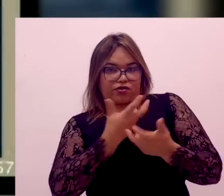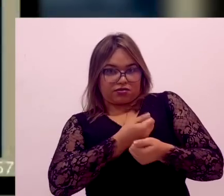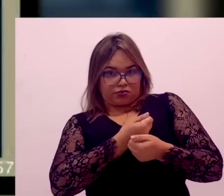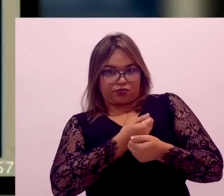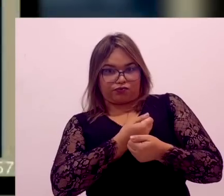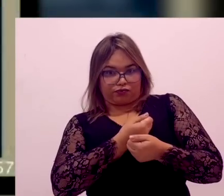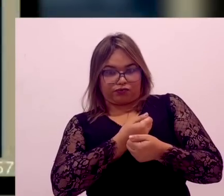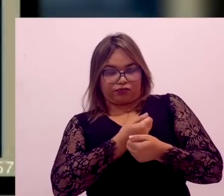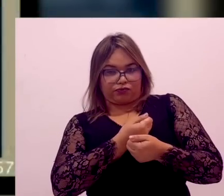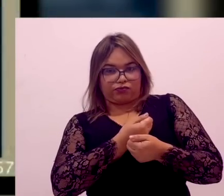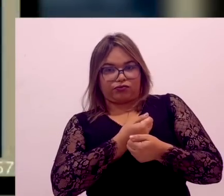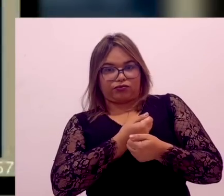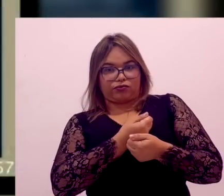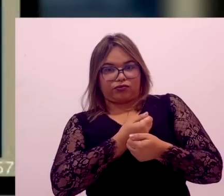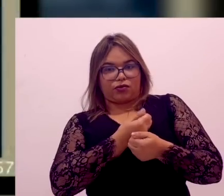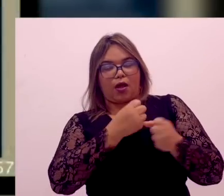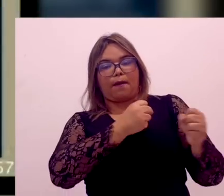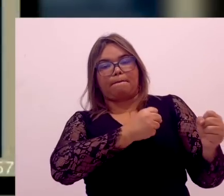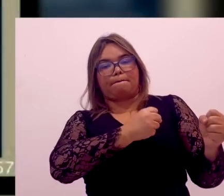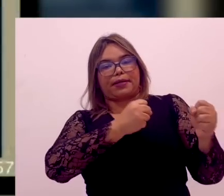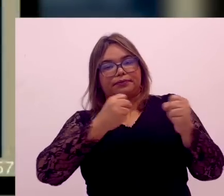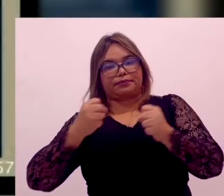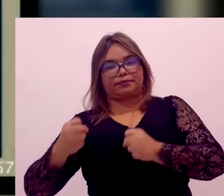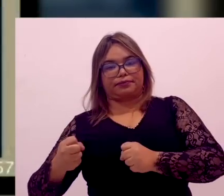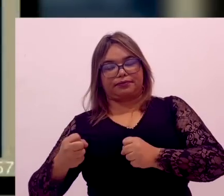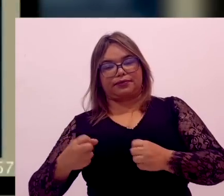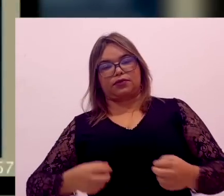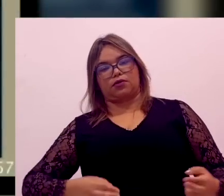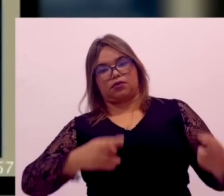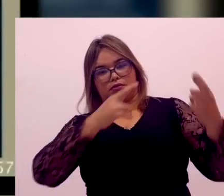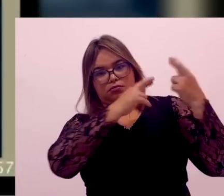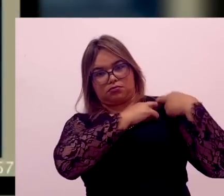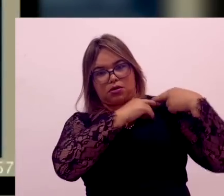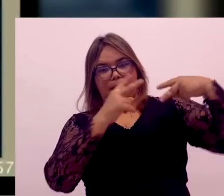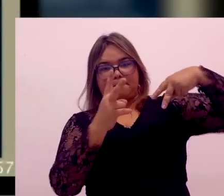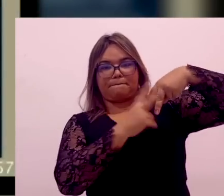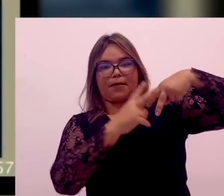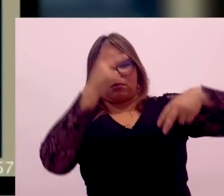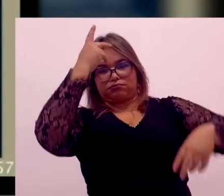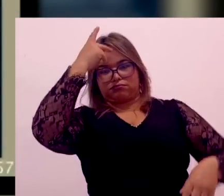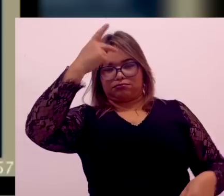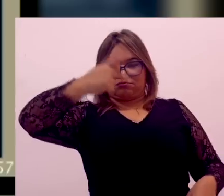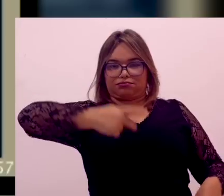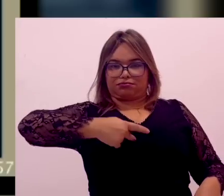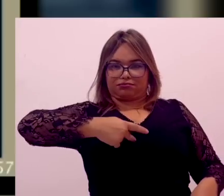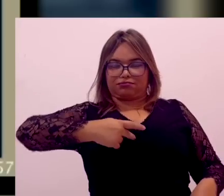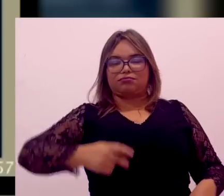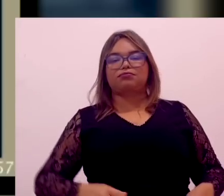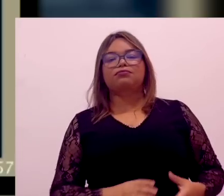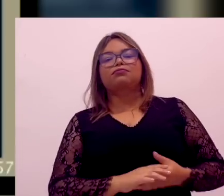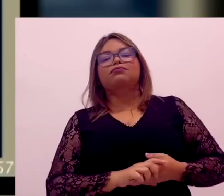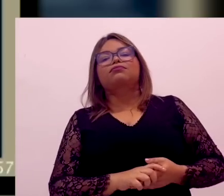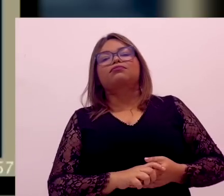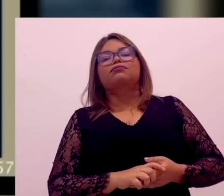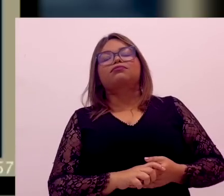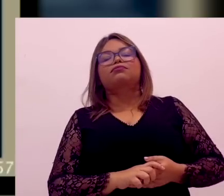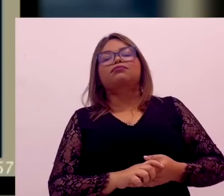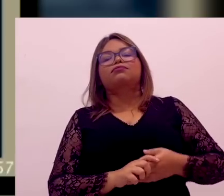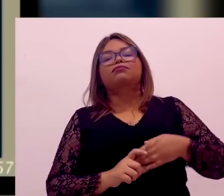responsabilidade do maçom individual. Salvadores como Irão Abif, eles têm um ritual chamado a ressurreição de Irão